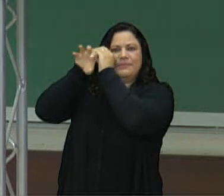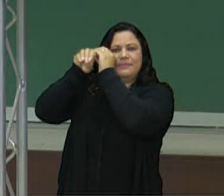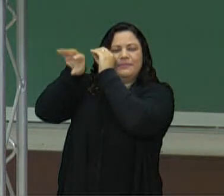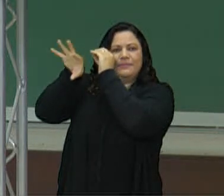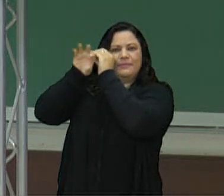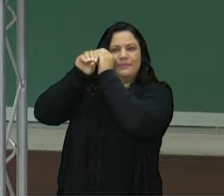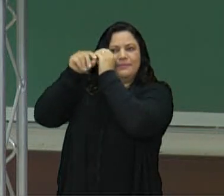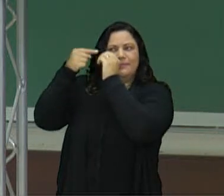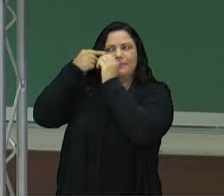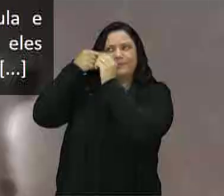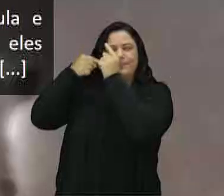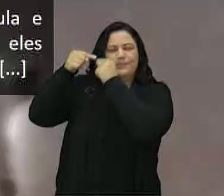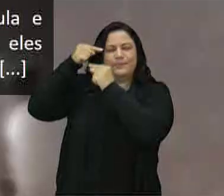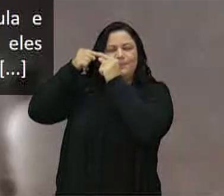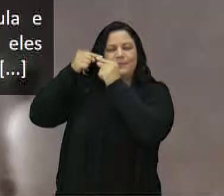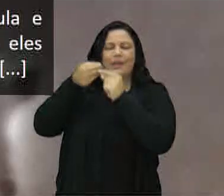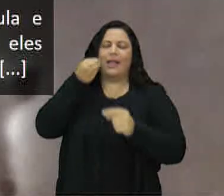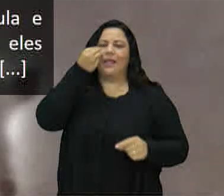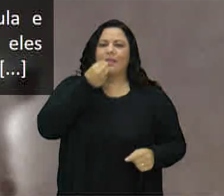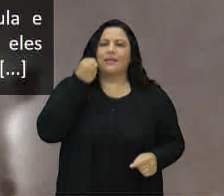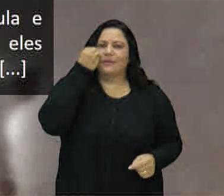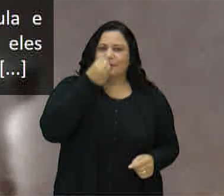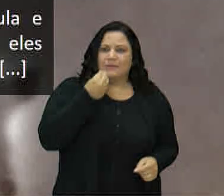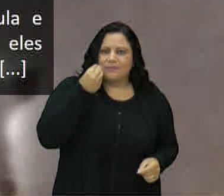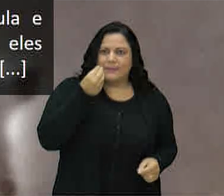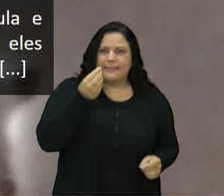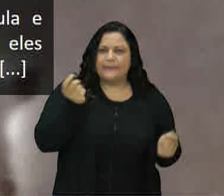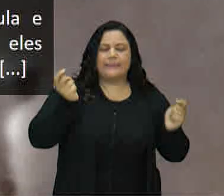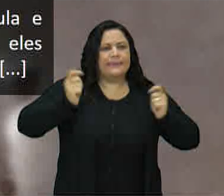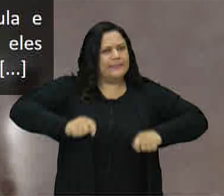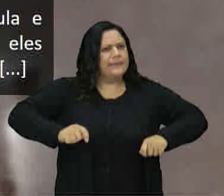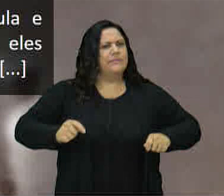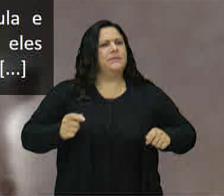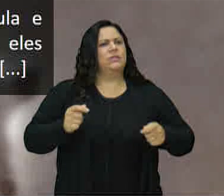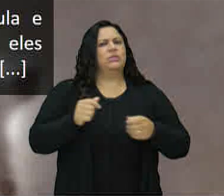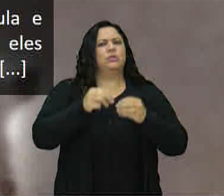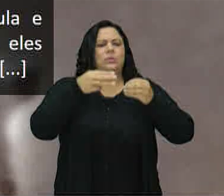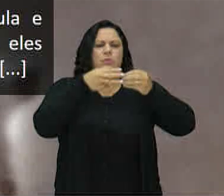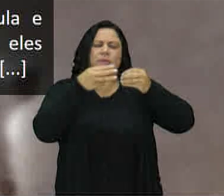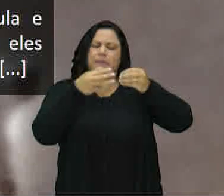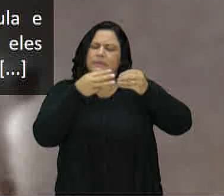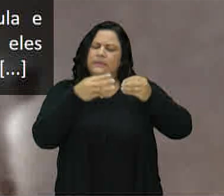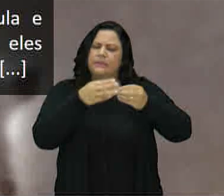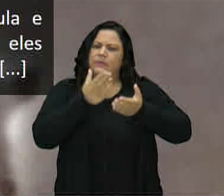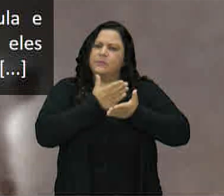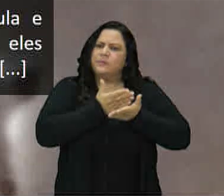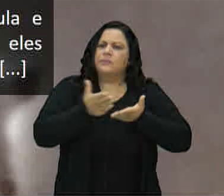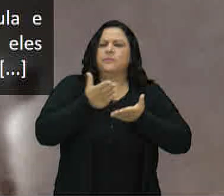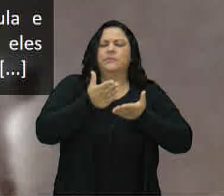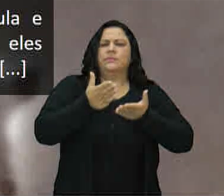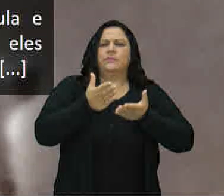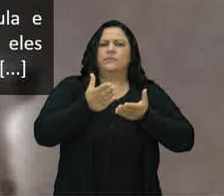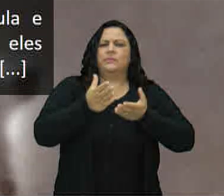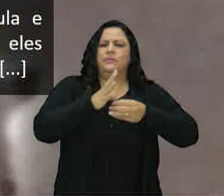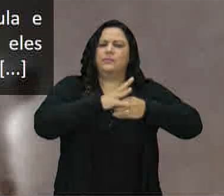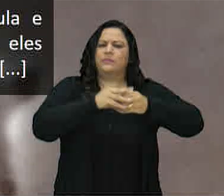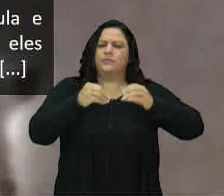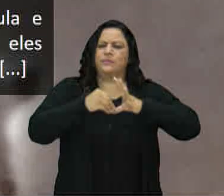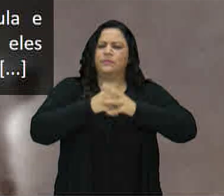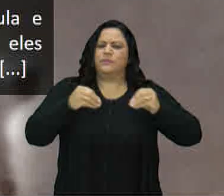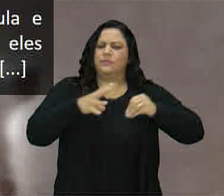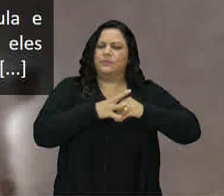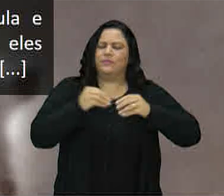Na experiência, a equipe de Burkhard permitiu que as células iniciassem o processo de mitose. A célula começou a mitose normal.